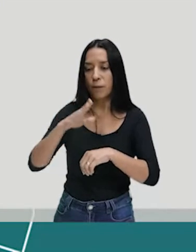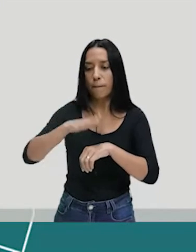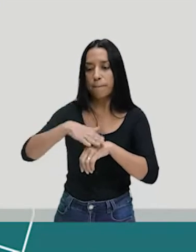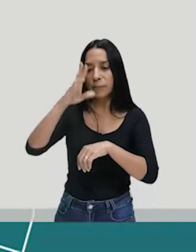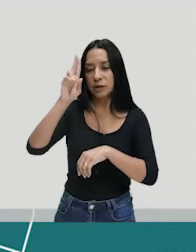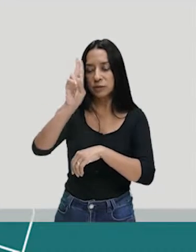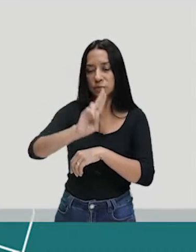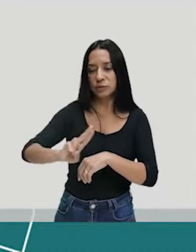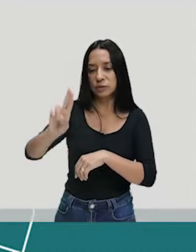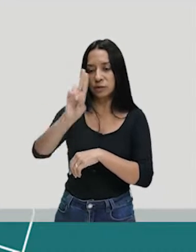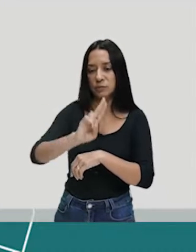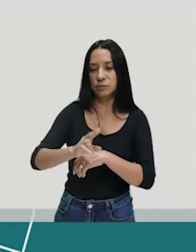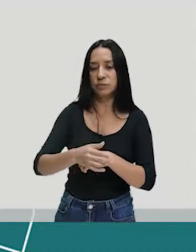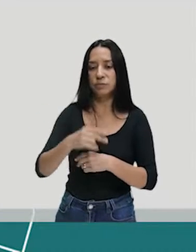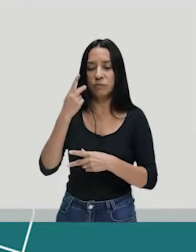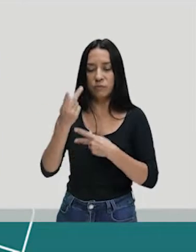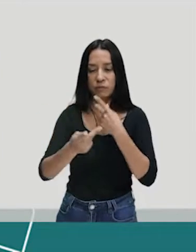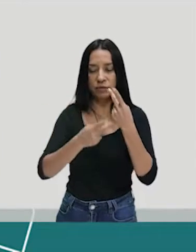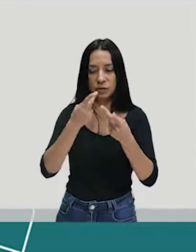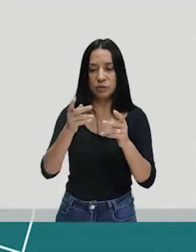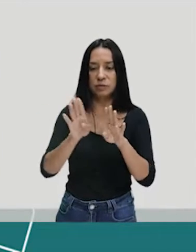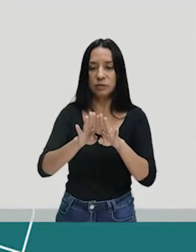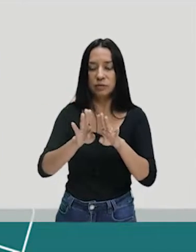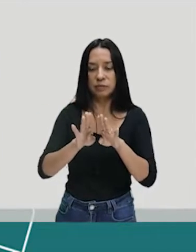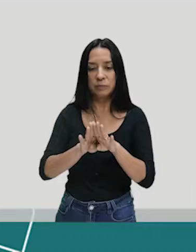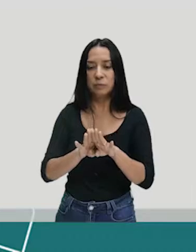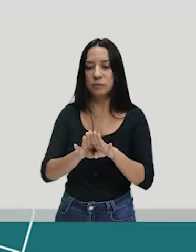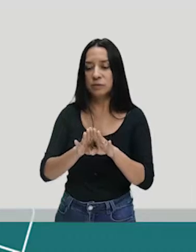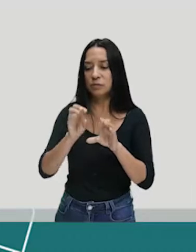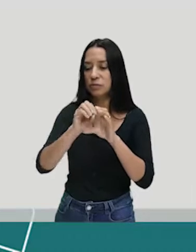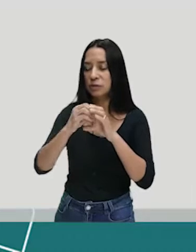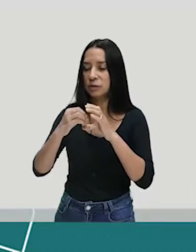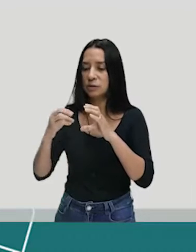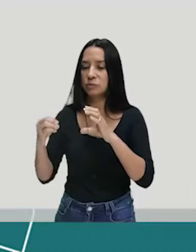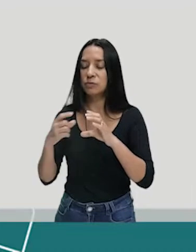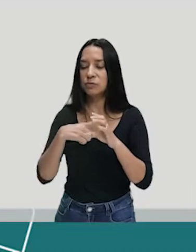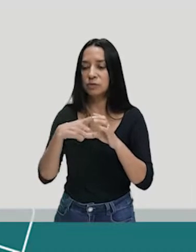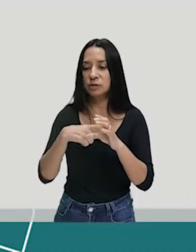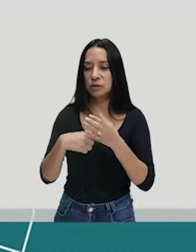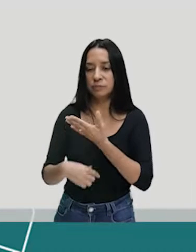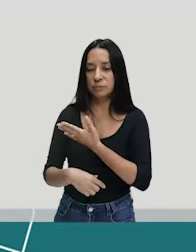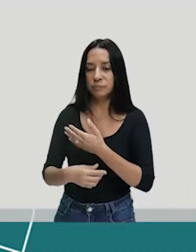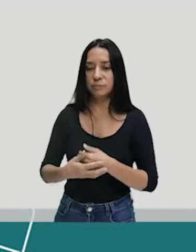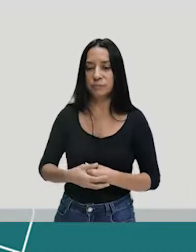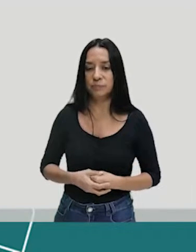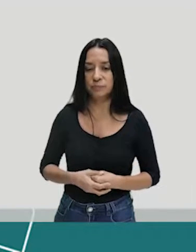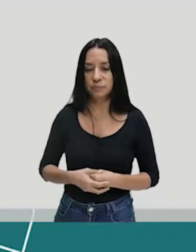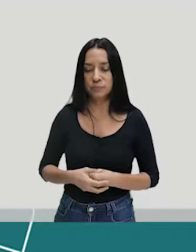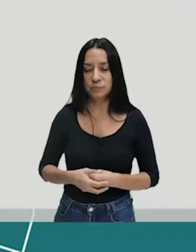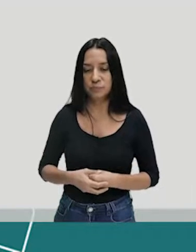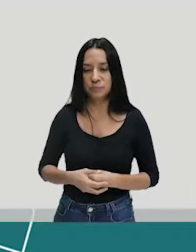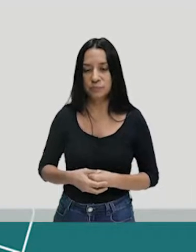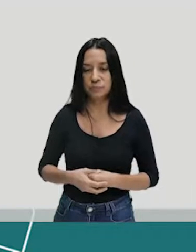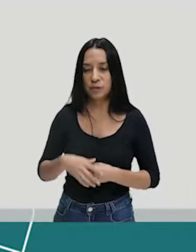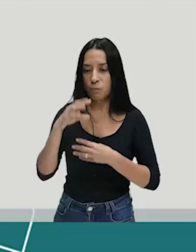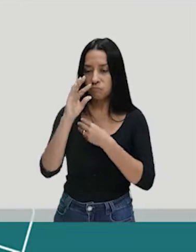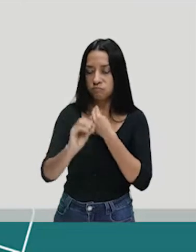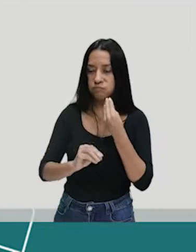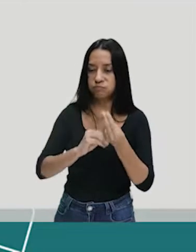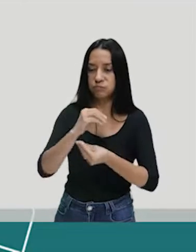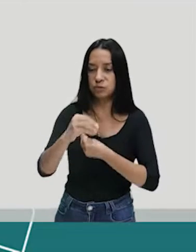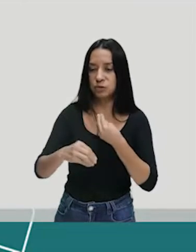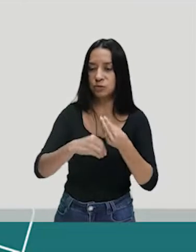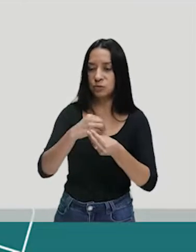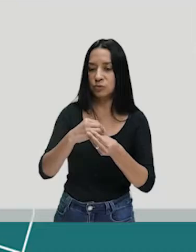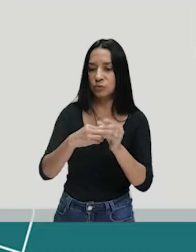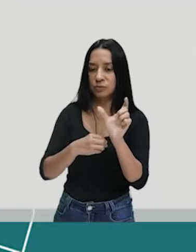utilizados falando ainda desses emoticons dos emojis a gente tem o emoticon primeiro é uma mistura